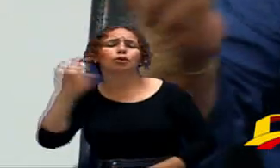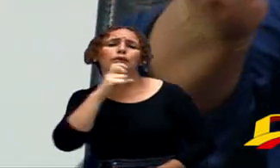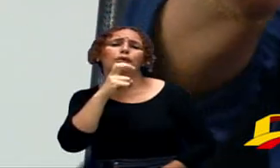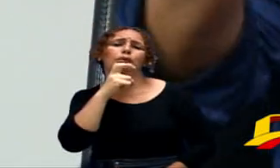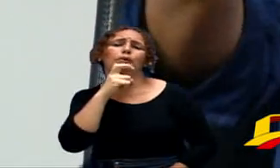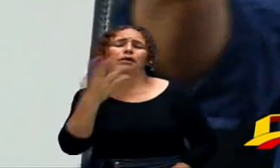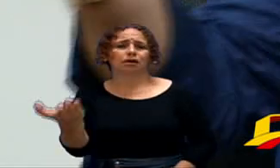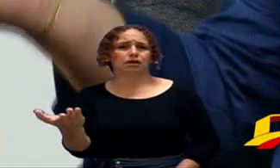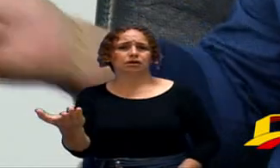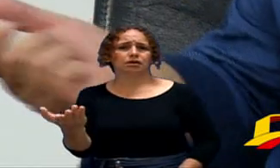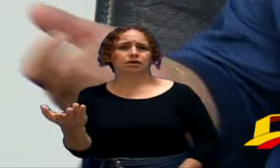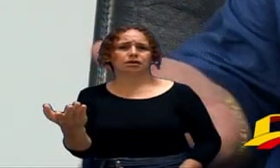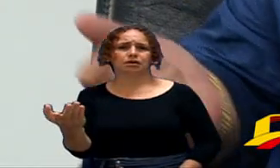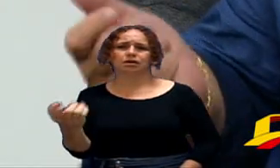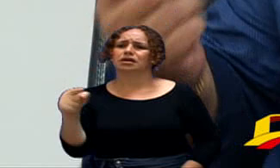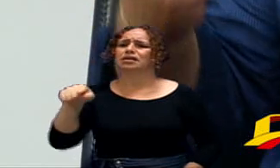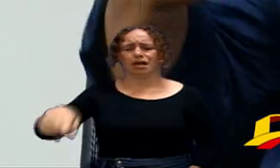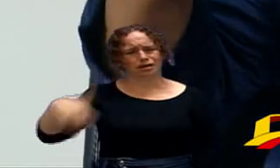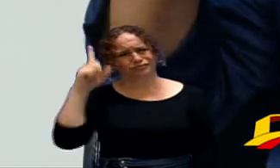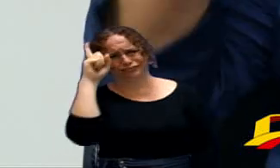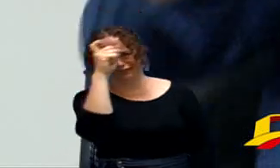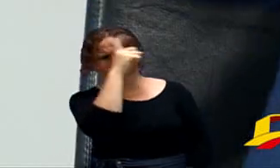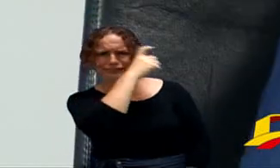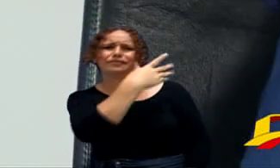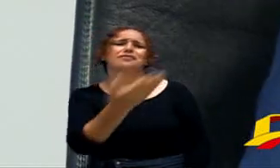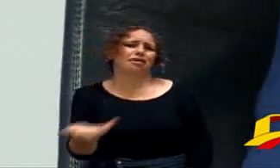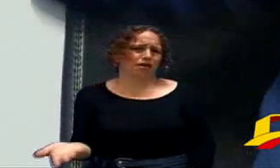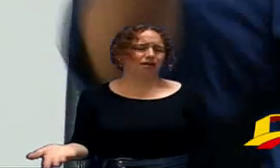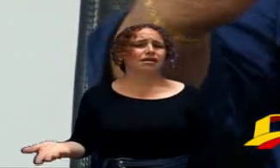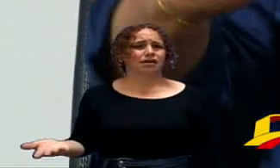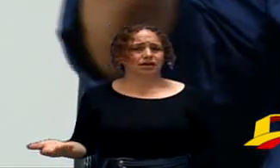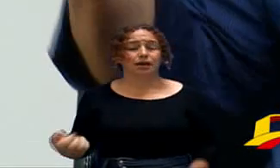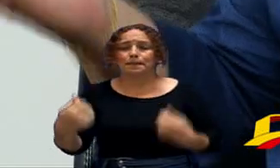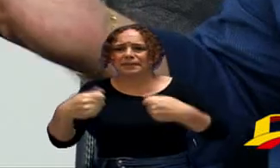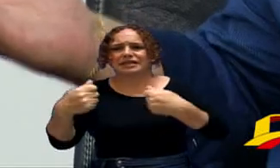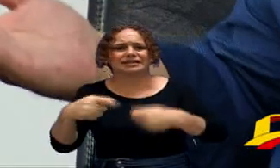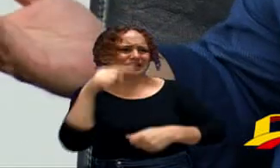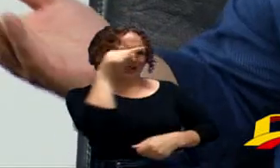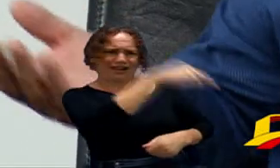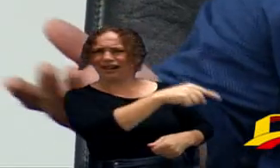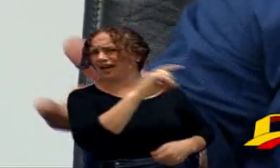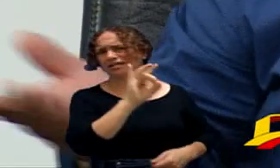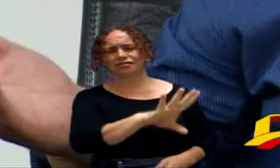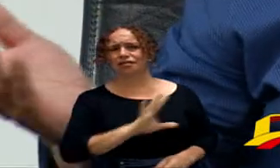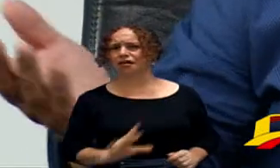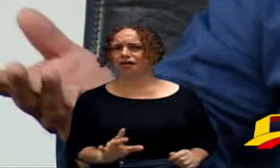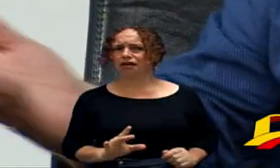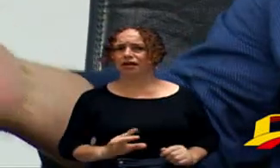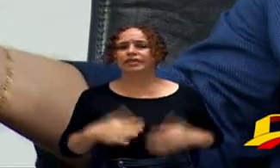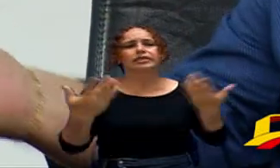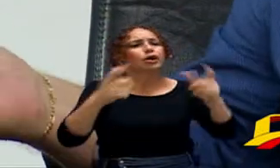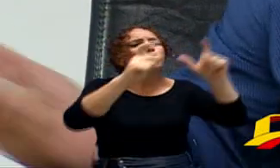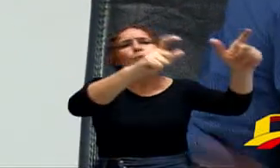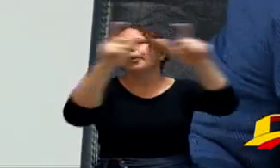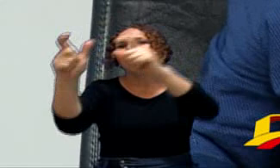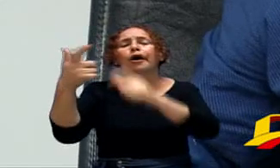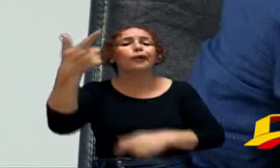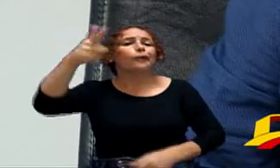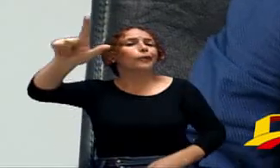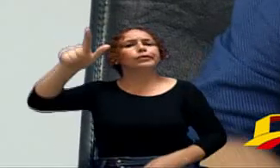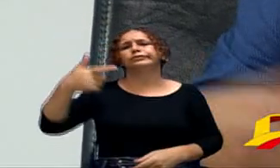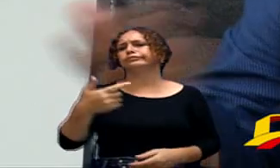Isso está sendo muito radical. Não, tem que ser lá. Se não for lá, não é lugar nenhum. Poxa vida, isso não é